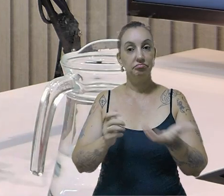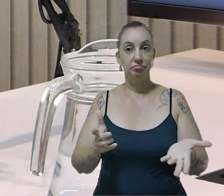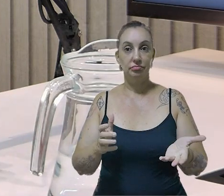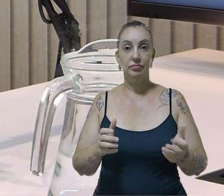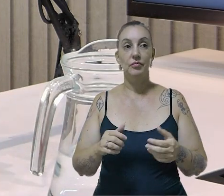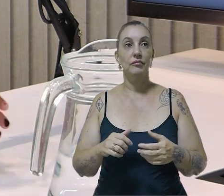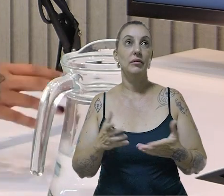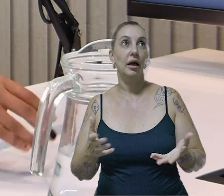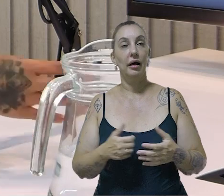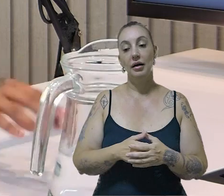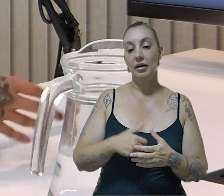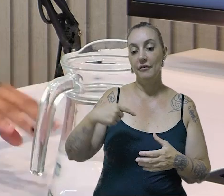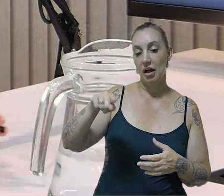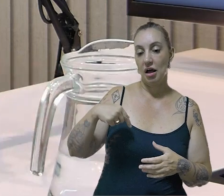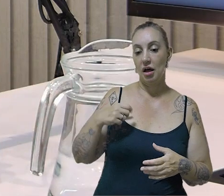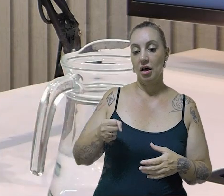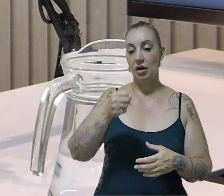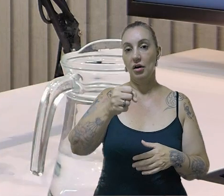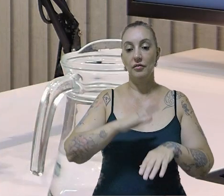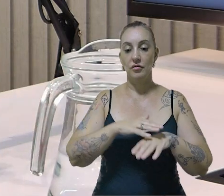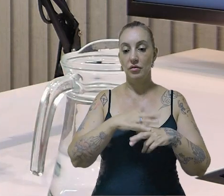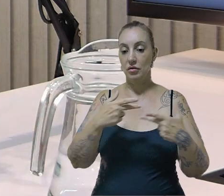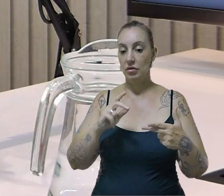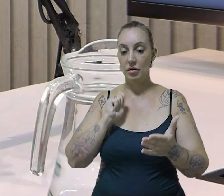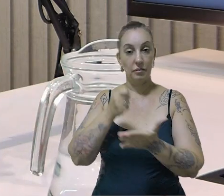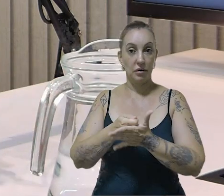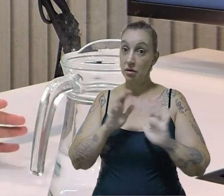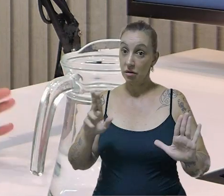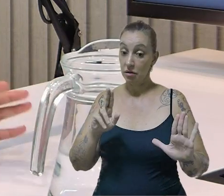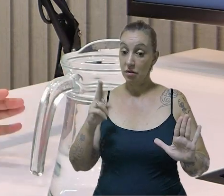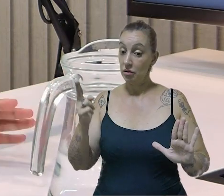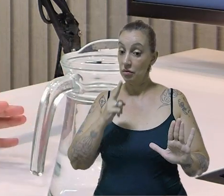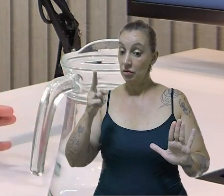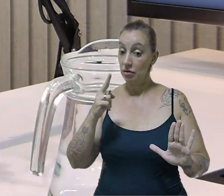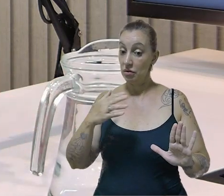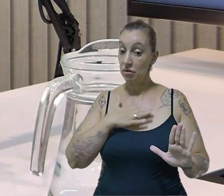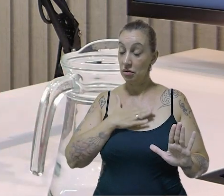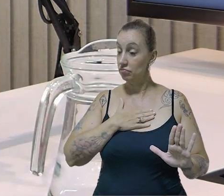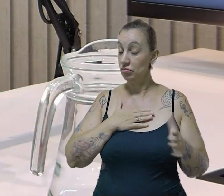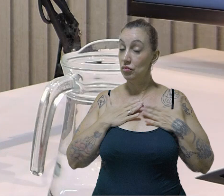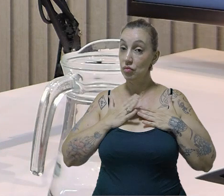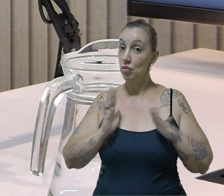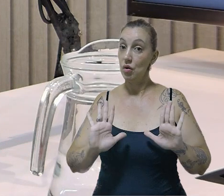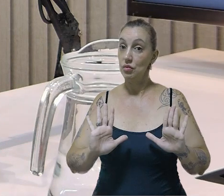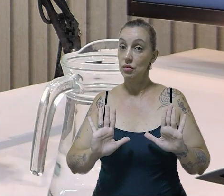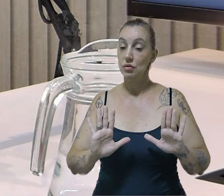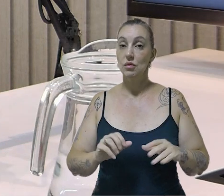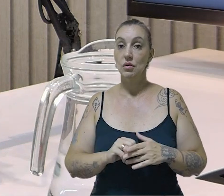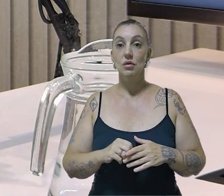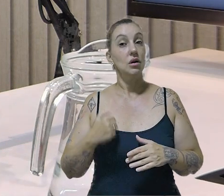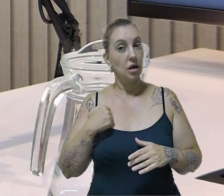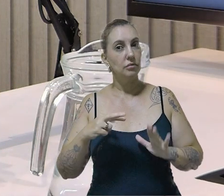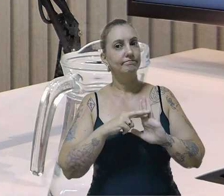nesse sentido de tipo ah vai aí eu vou botar você para fazer umas coisas e não vou te remunerar por isso não é muito da minha política Uhum é eu sou